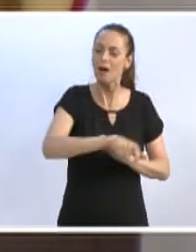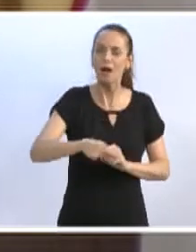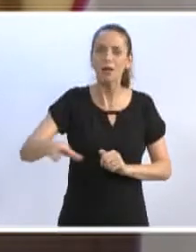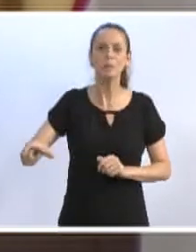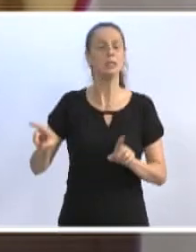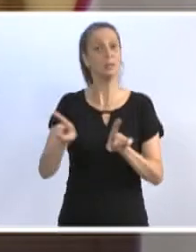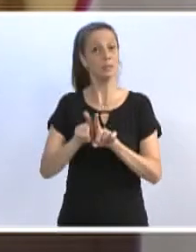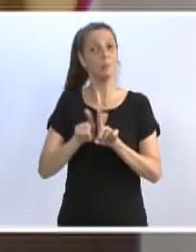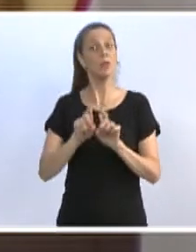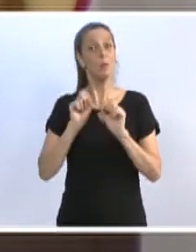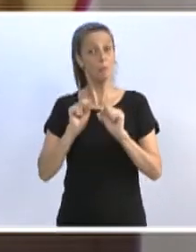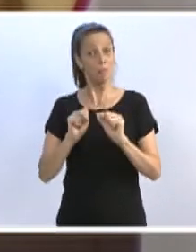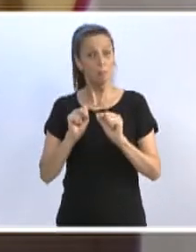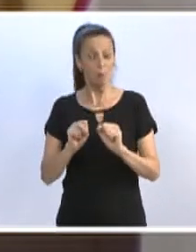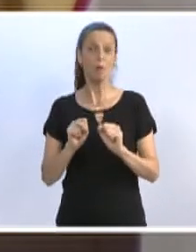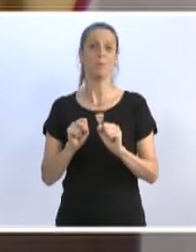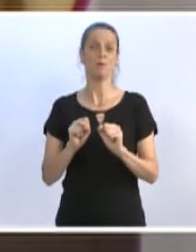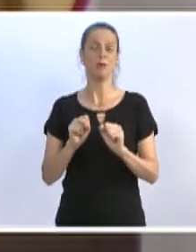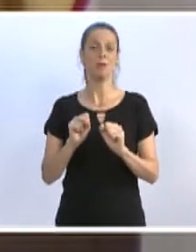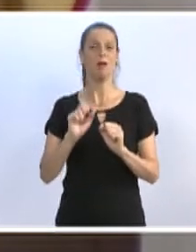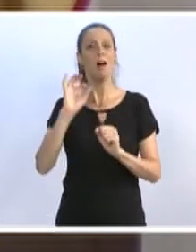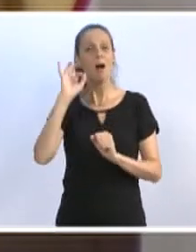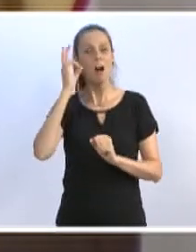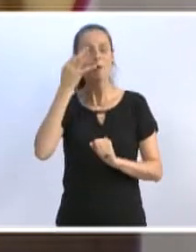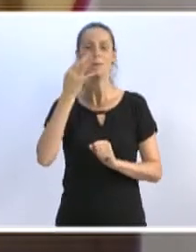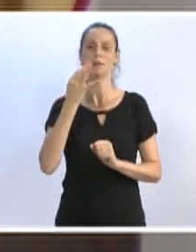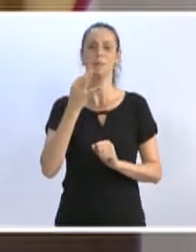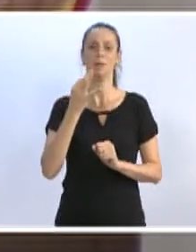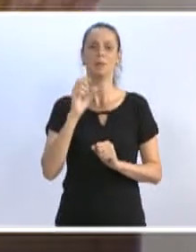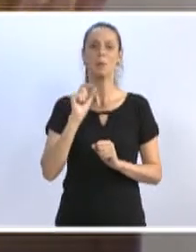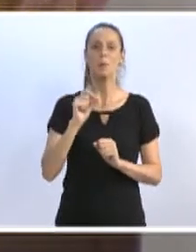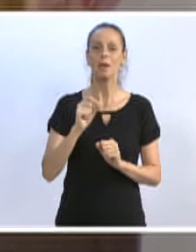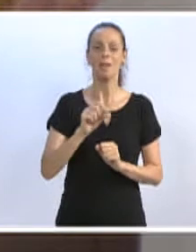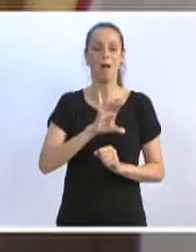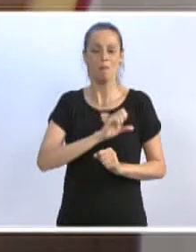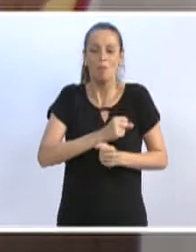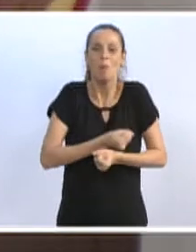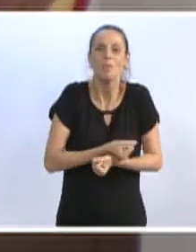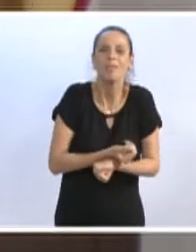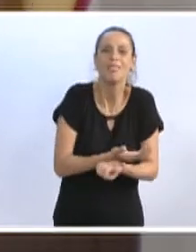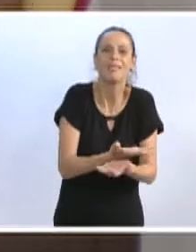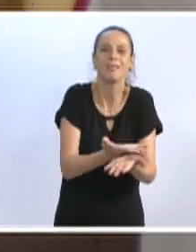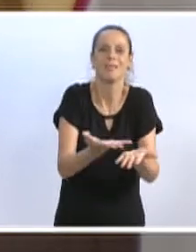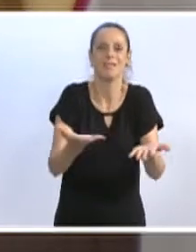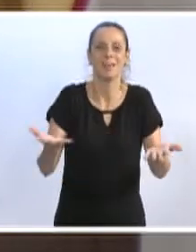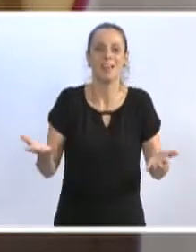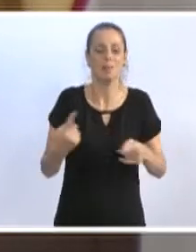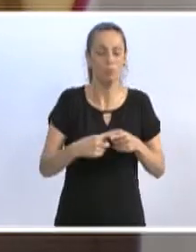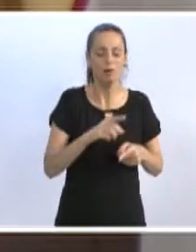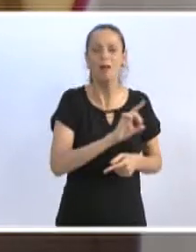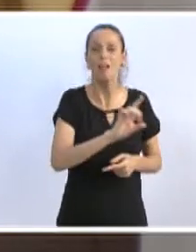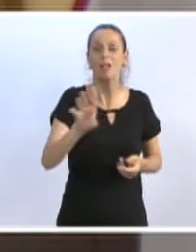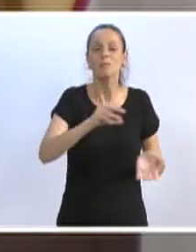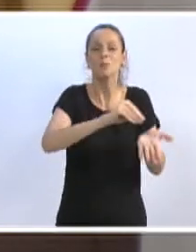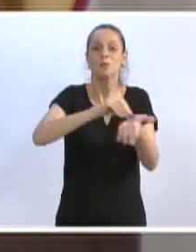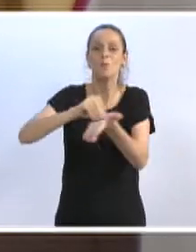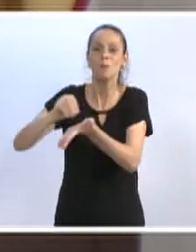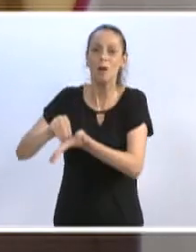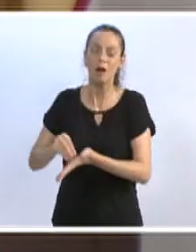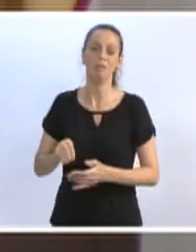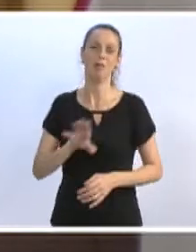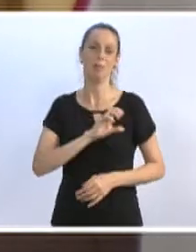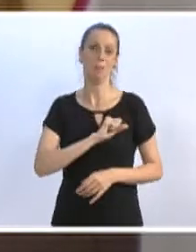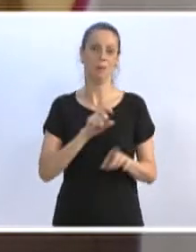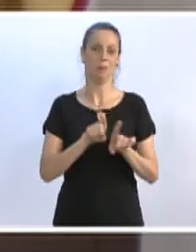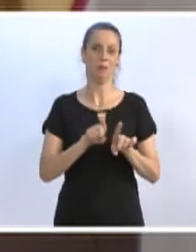e possa acorrer rapidamente aquilo que as pessoas na nossa existência precisam, necessitam.